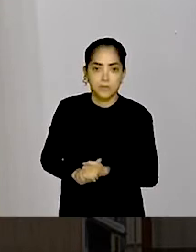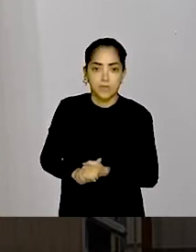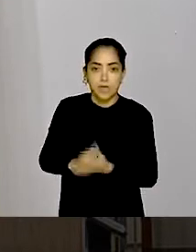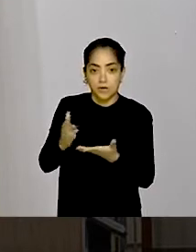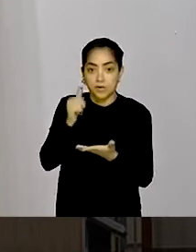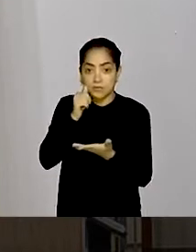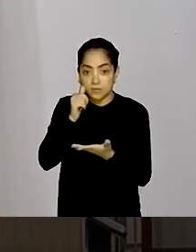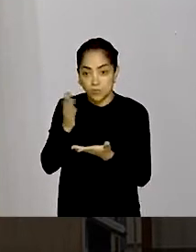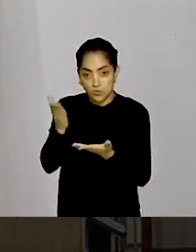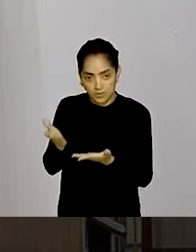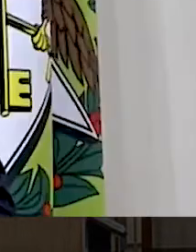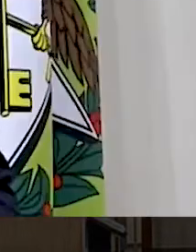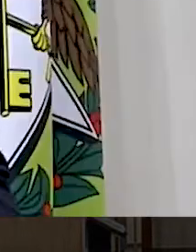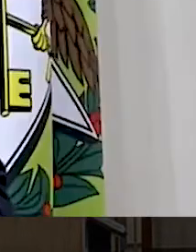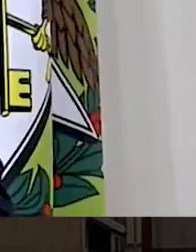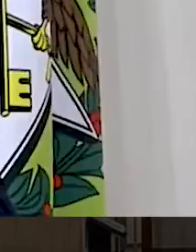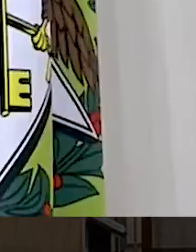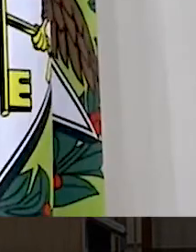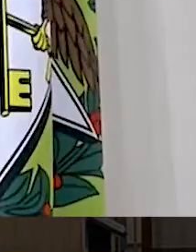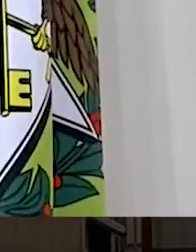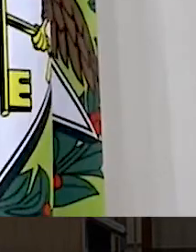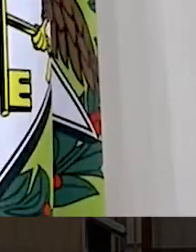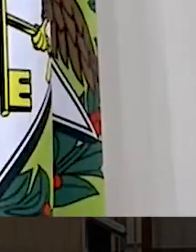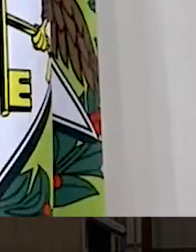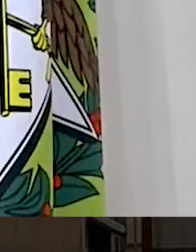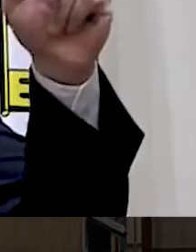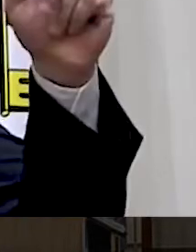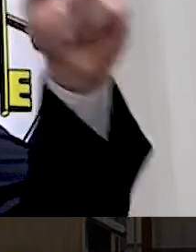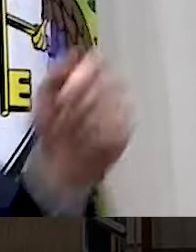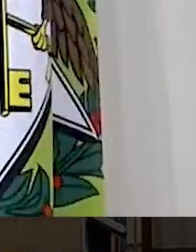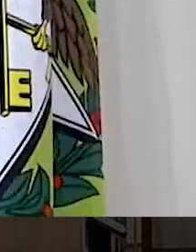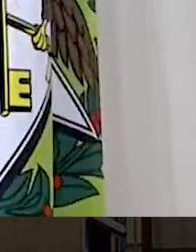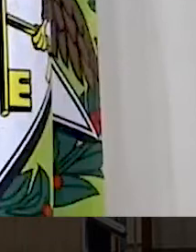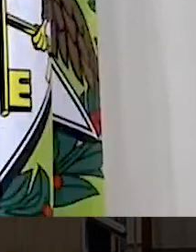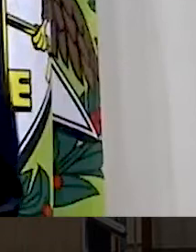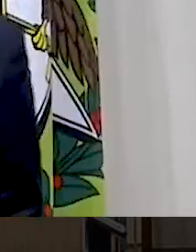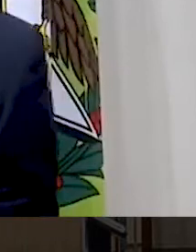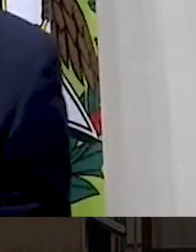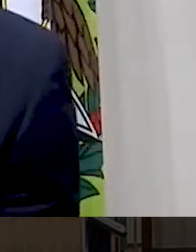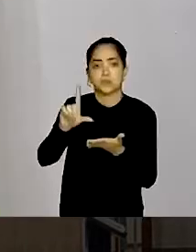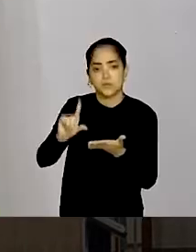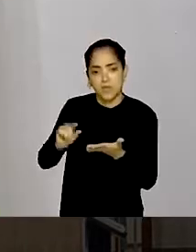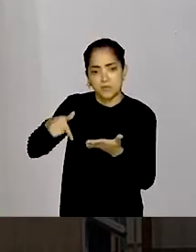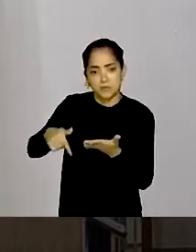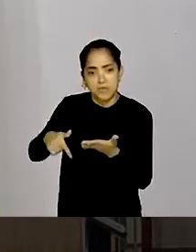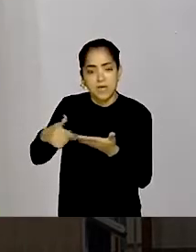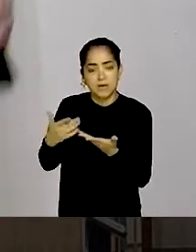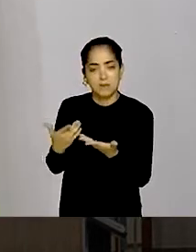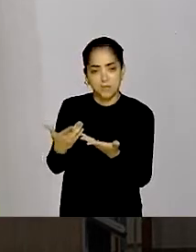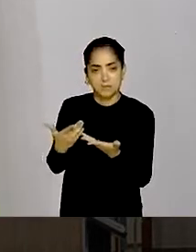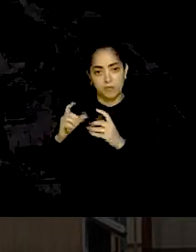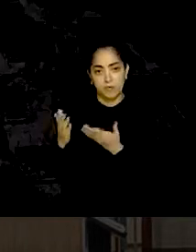que muito provavelmente pelo seu perfil deve ser contra o armamento civil, mais livros e menos armas, bate